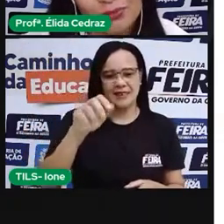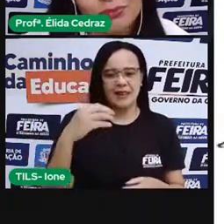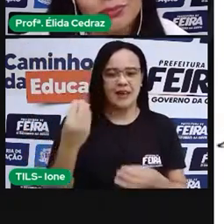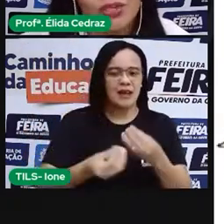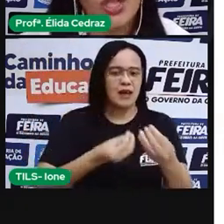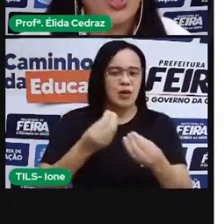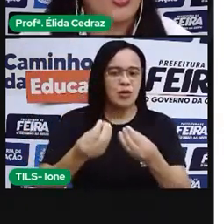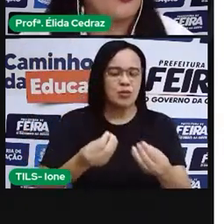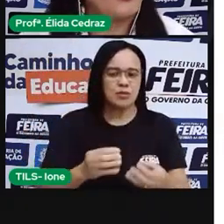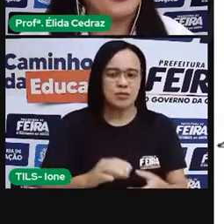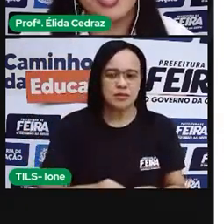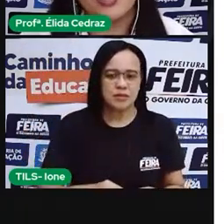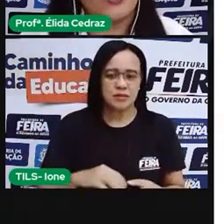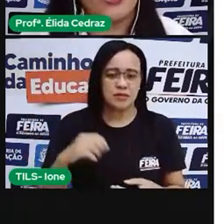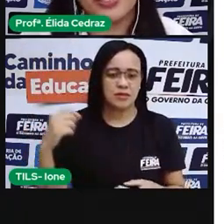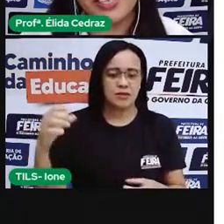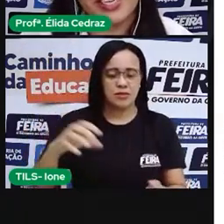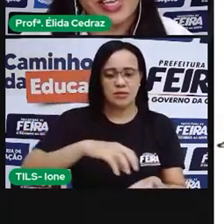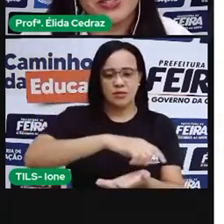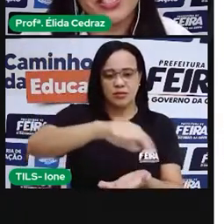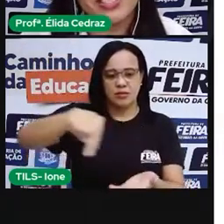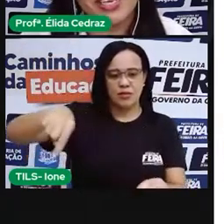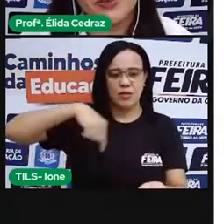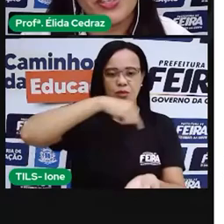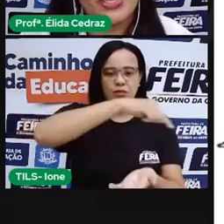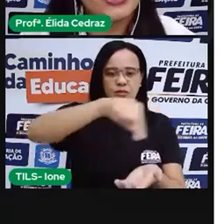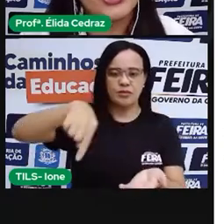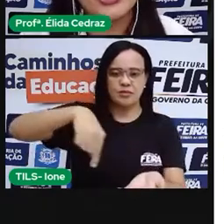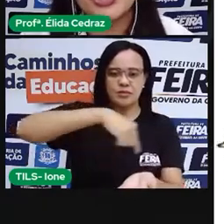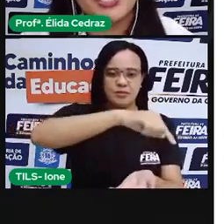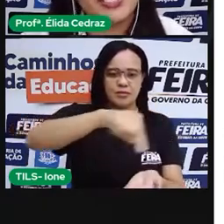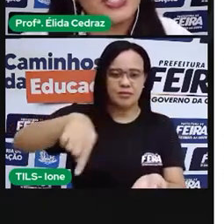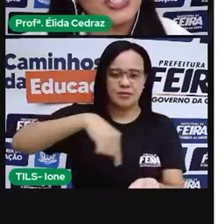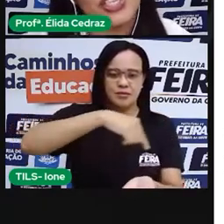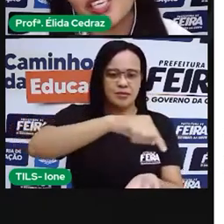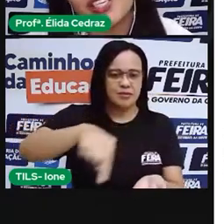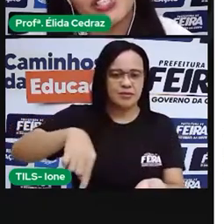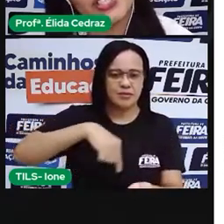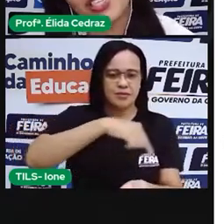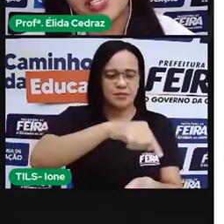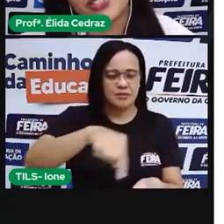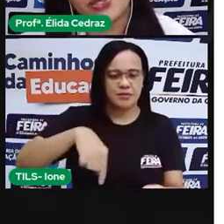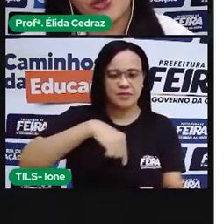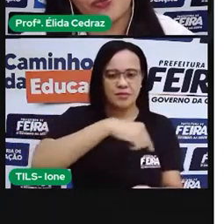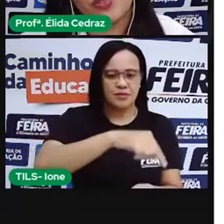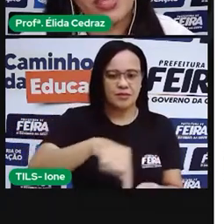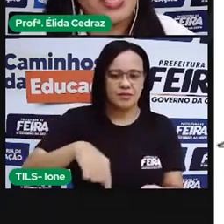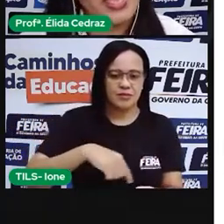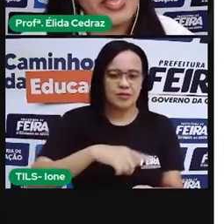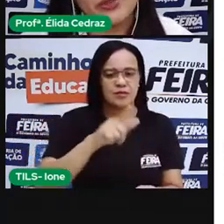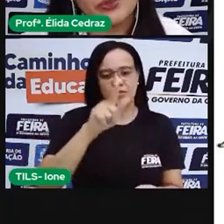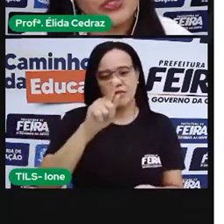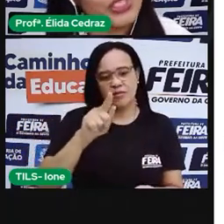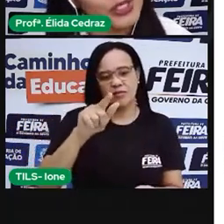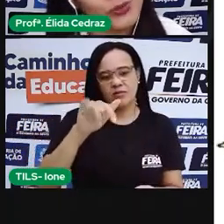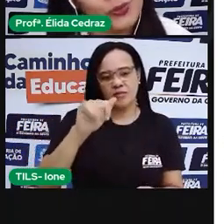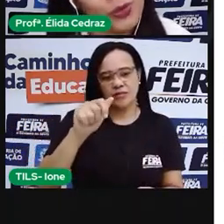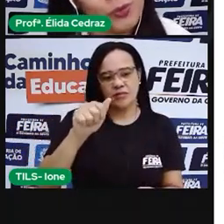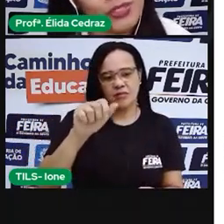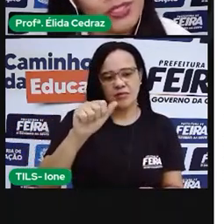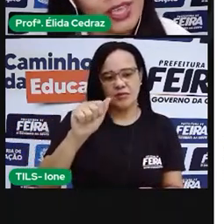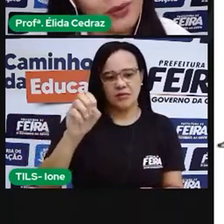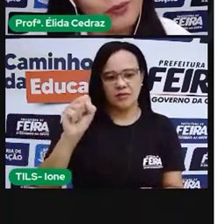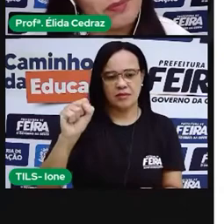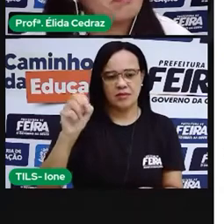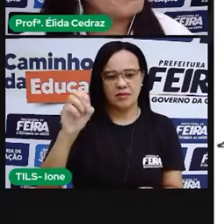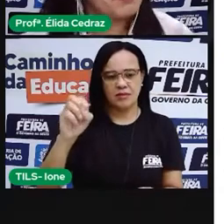realejo. Roda, roda, carrossel, gira, gira, girassol. Redondinho